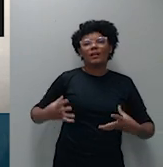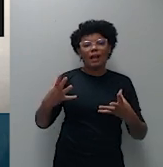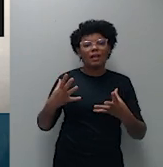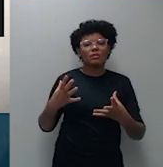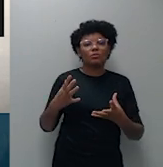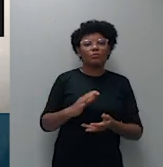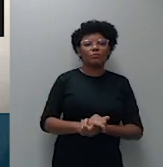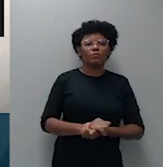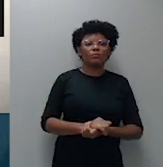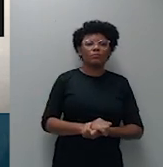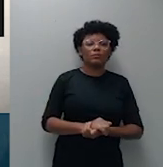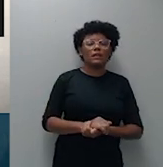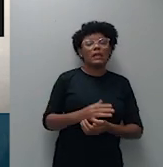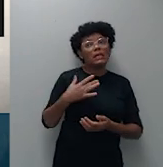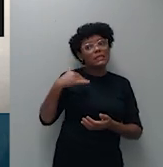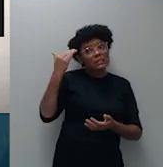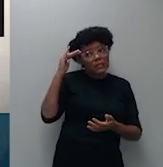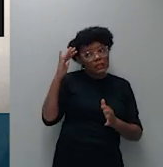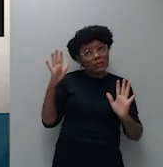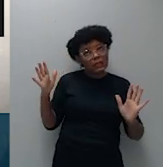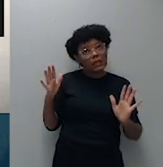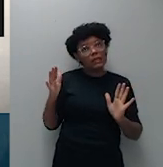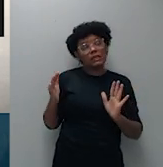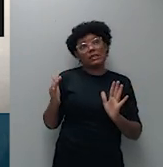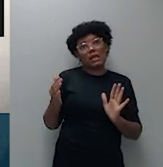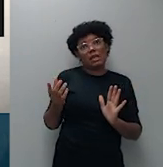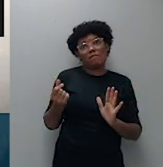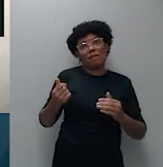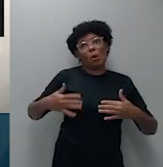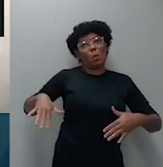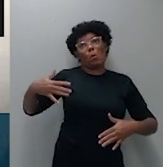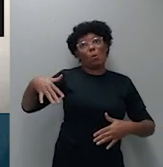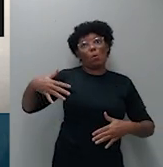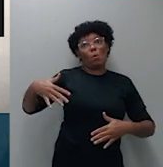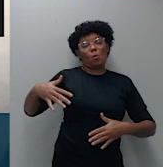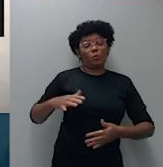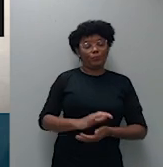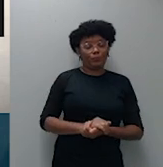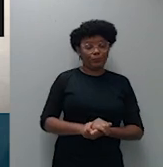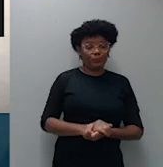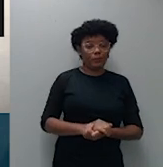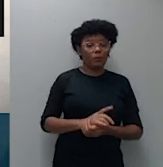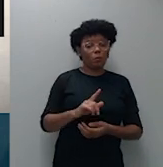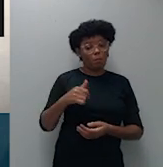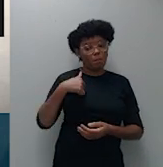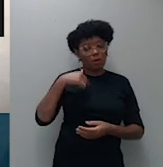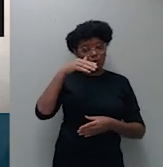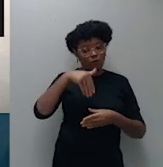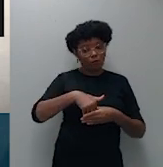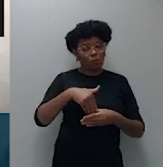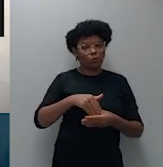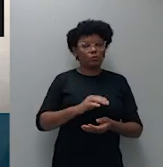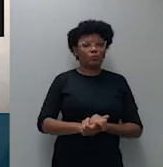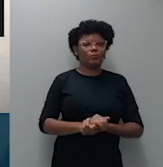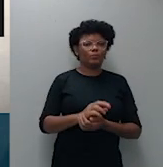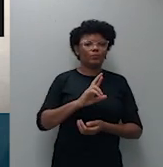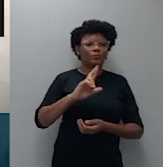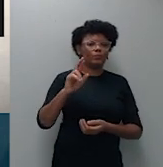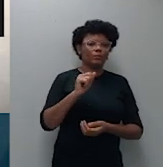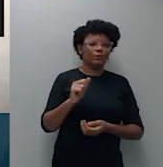entender abusivos Portanto o meu voto para